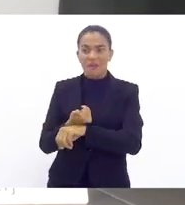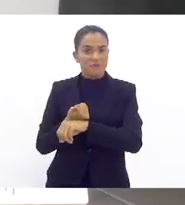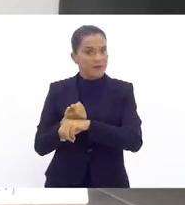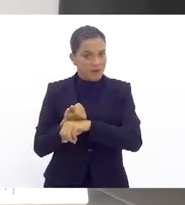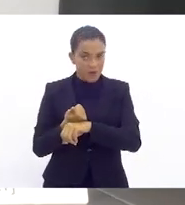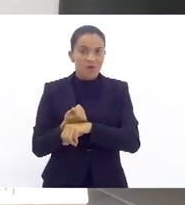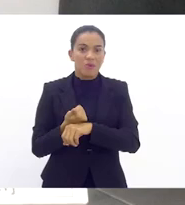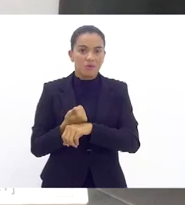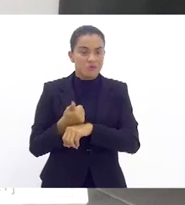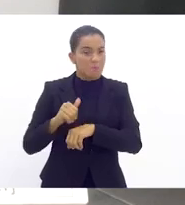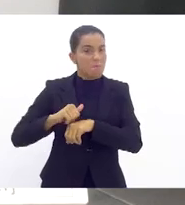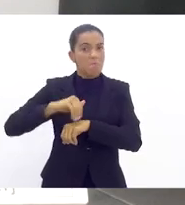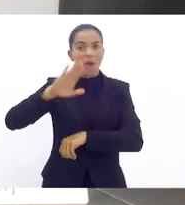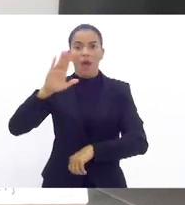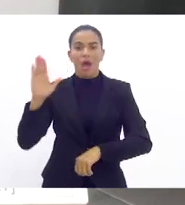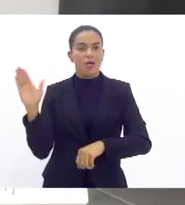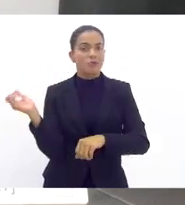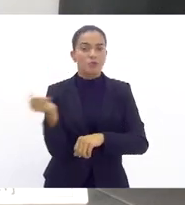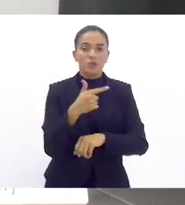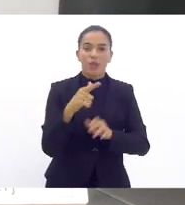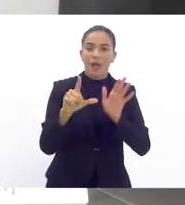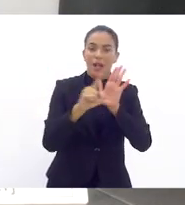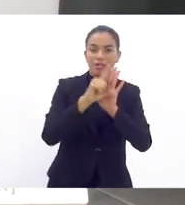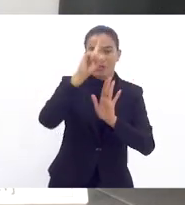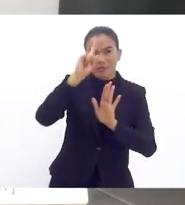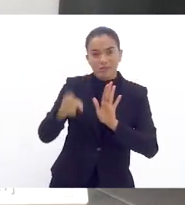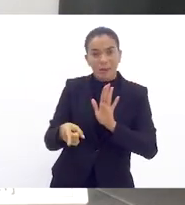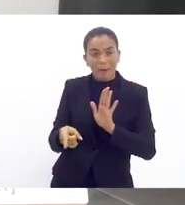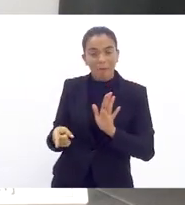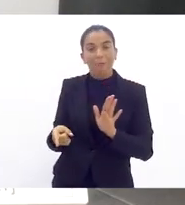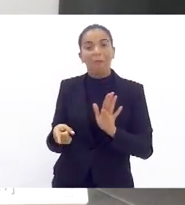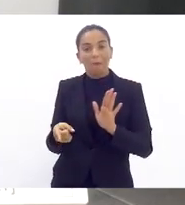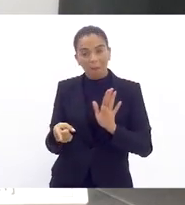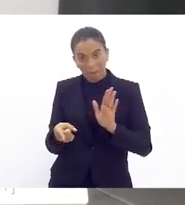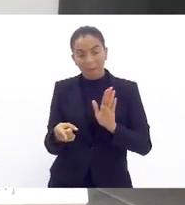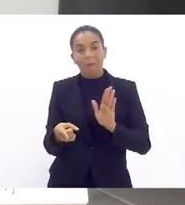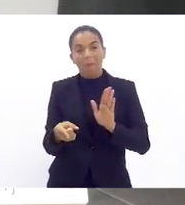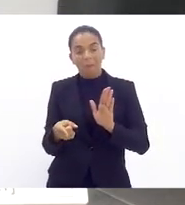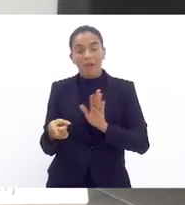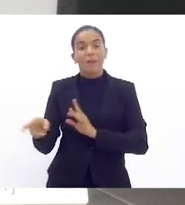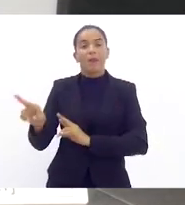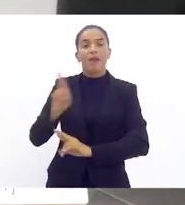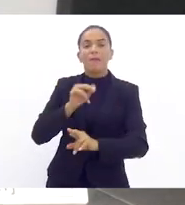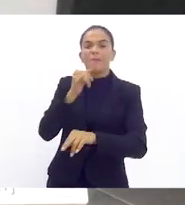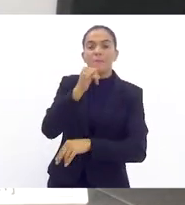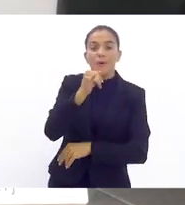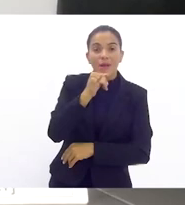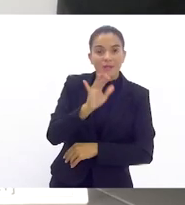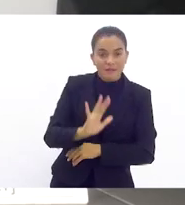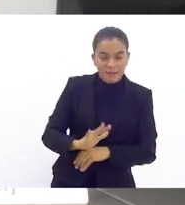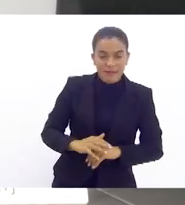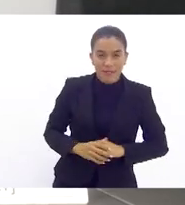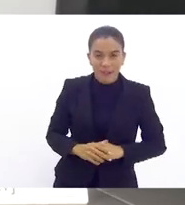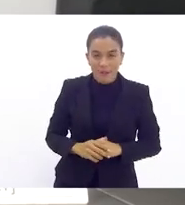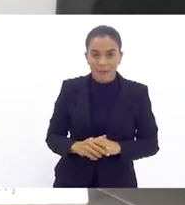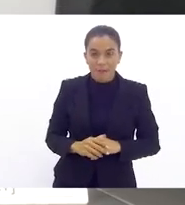da legislação, e outras aquém da legislação. E com respostas, por exemplo, que